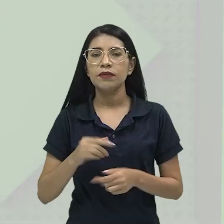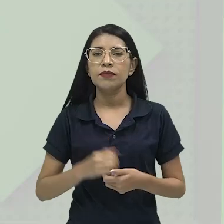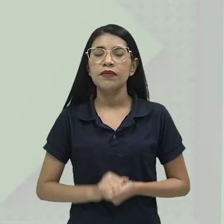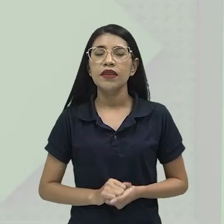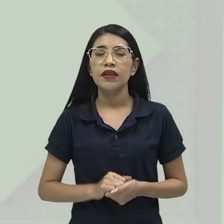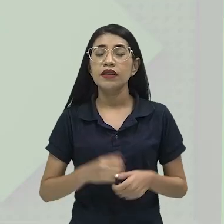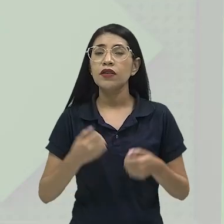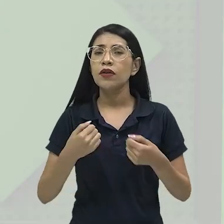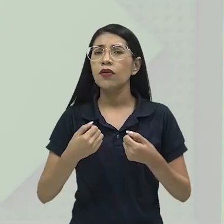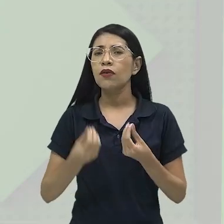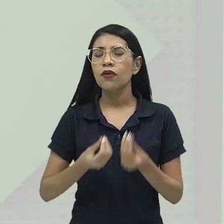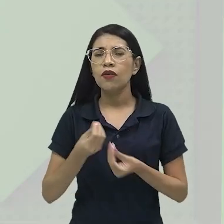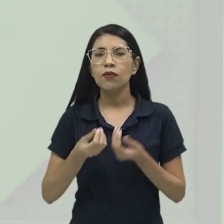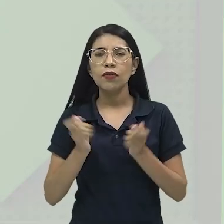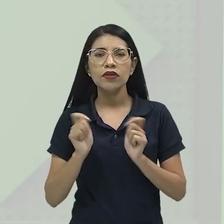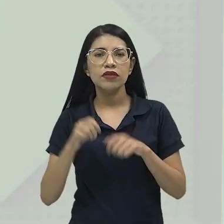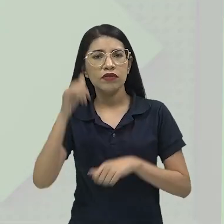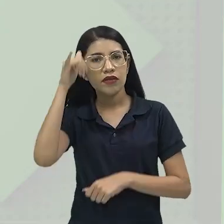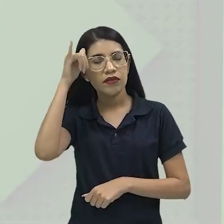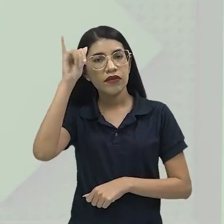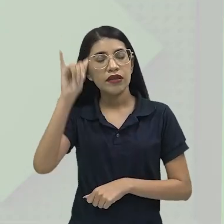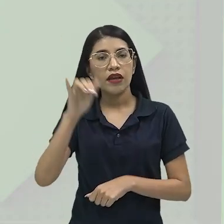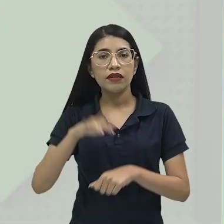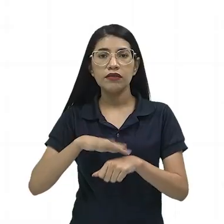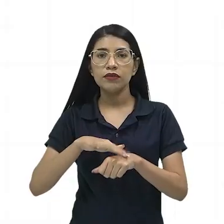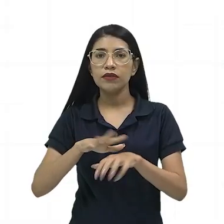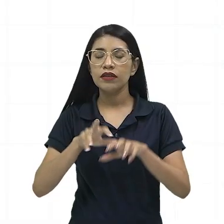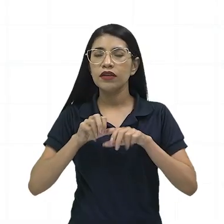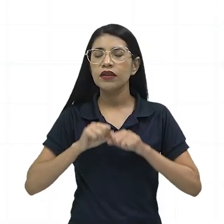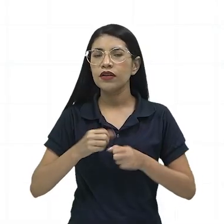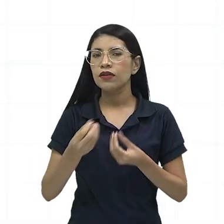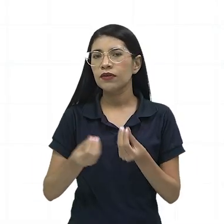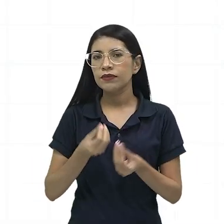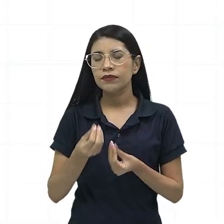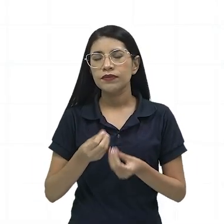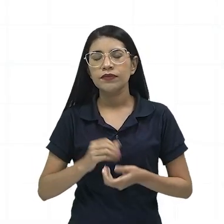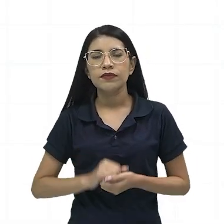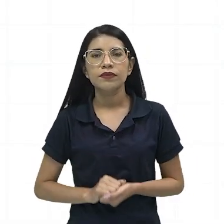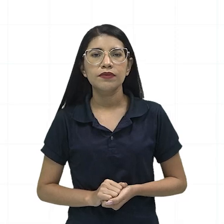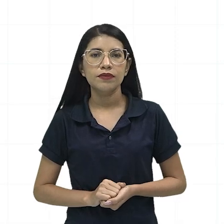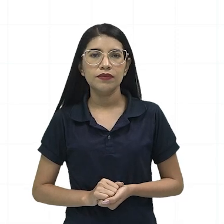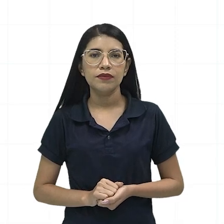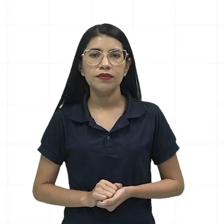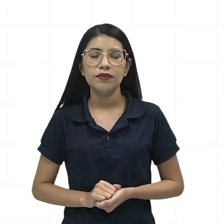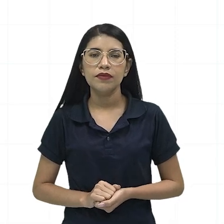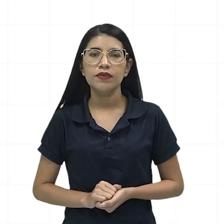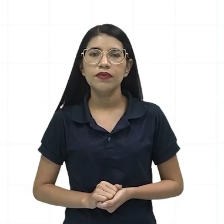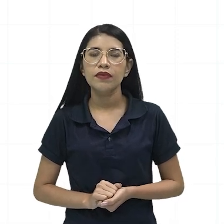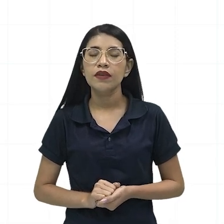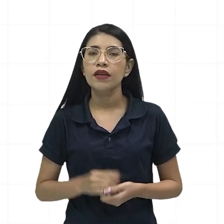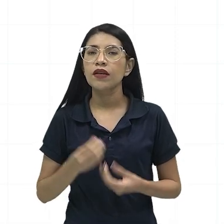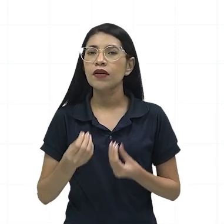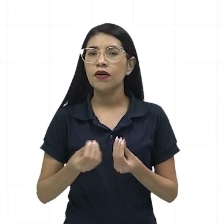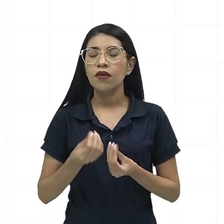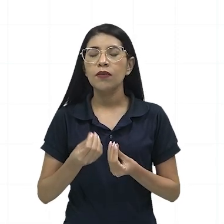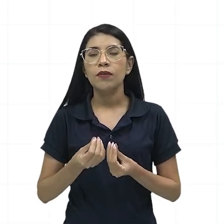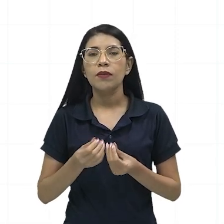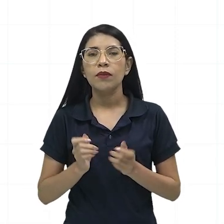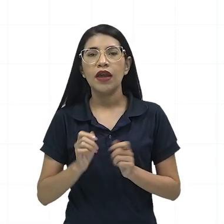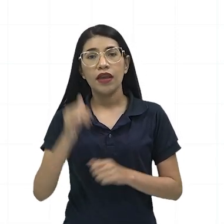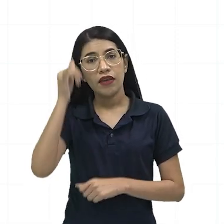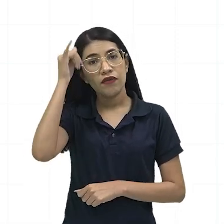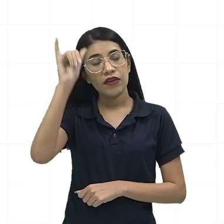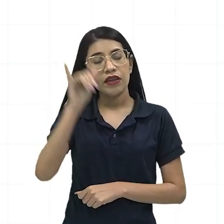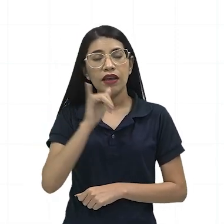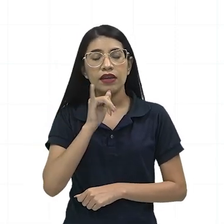deve fazer para evitar, né? Qual é a prevenção da malária? o que a gente pode fazer é